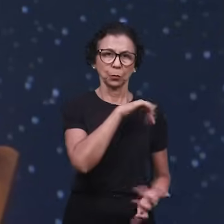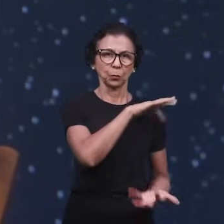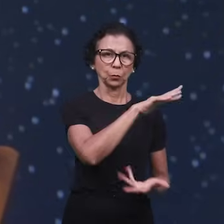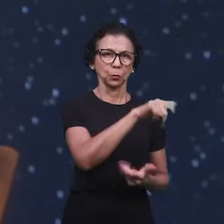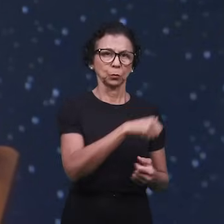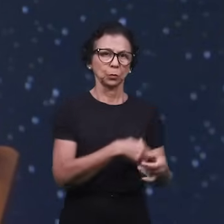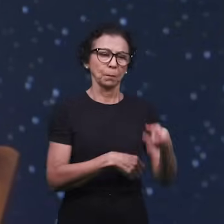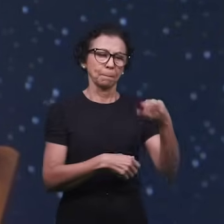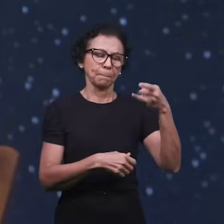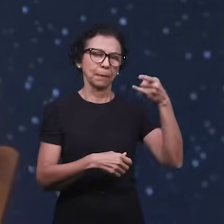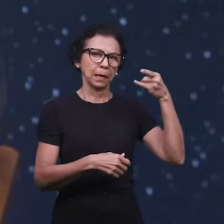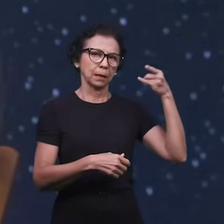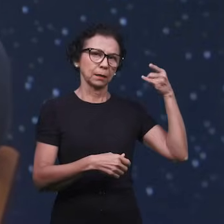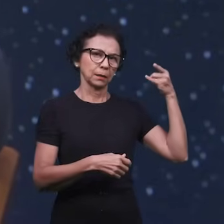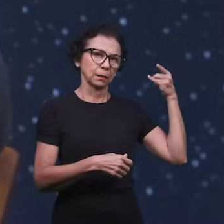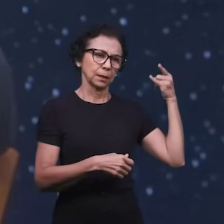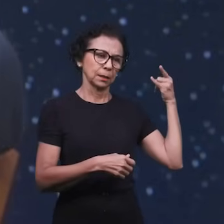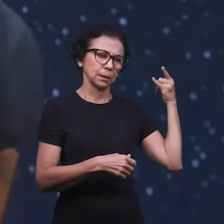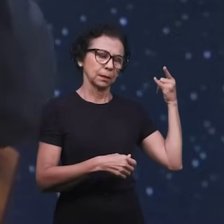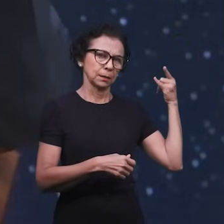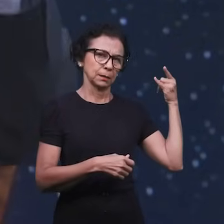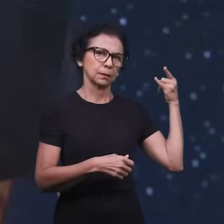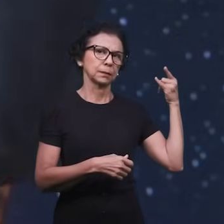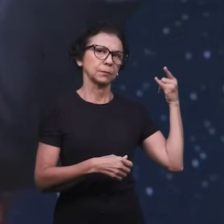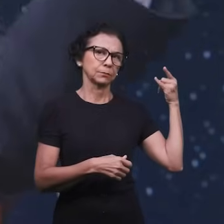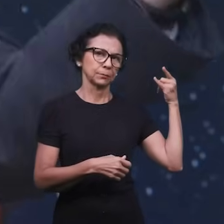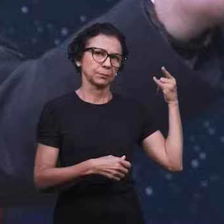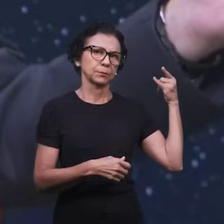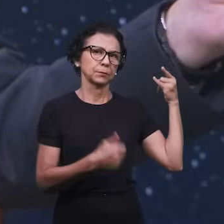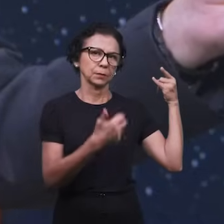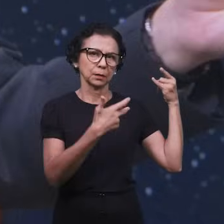materializar aquilo que é